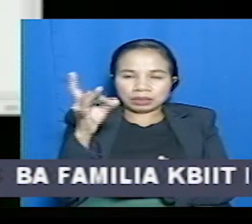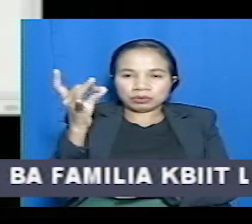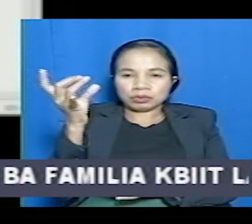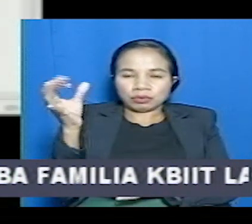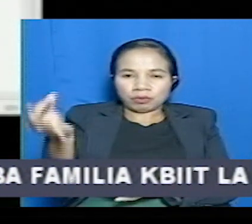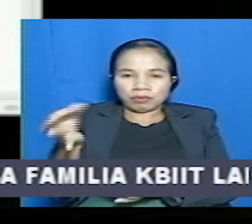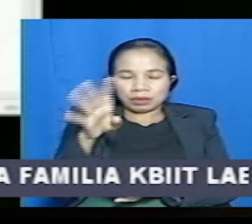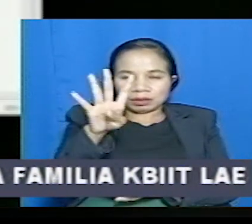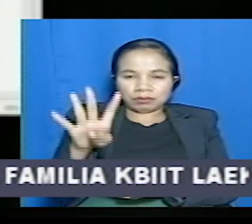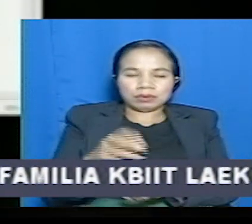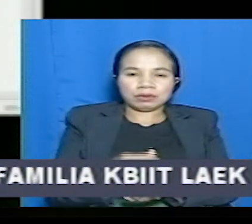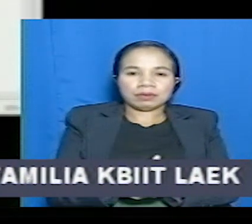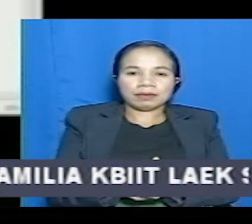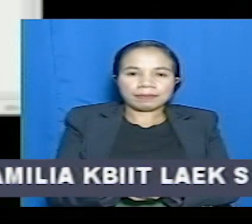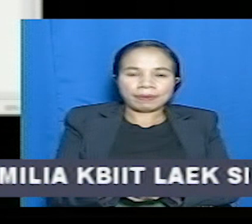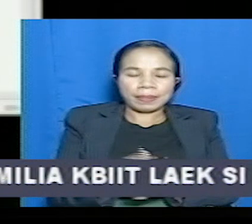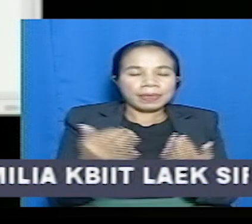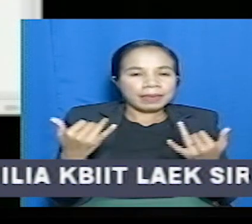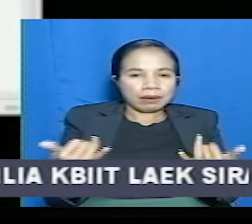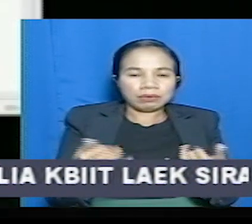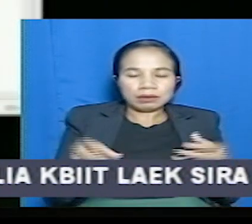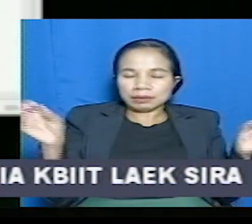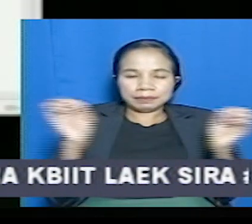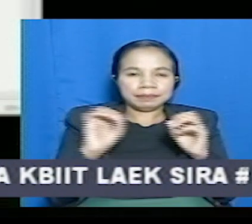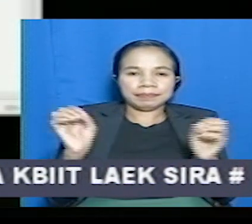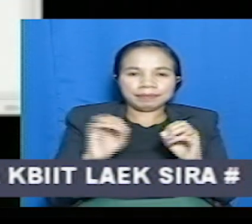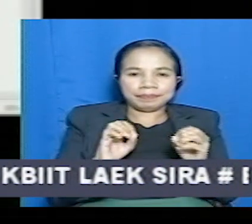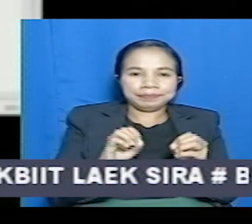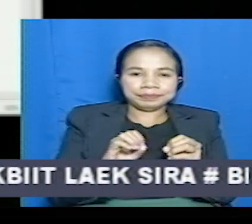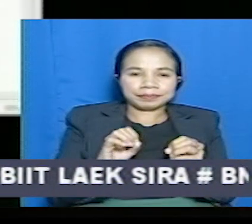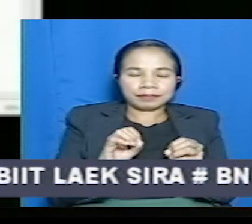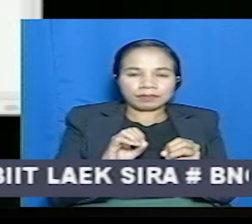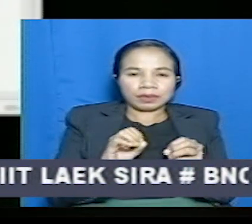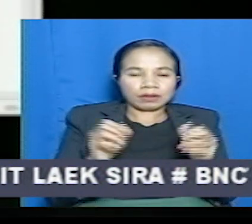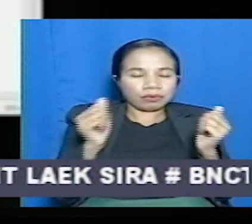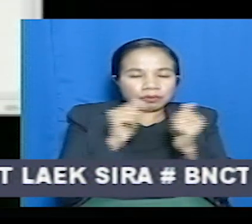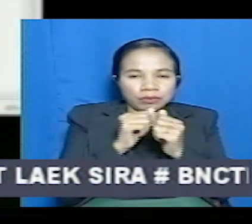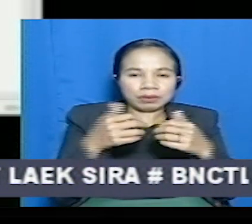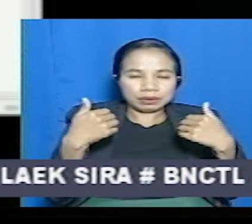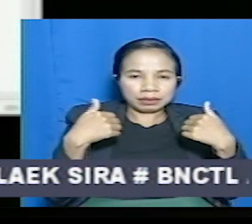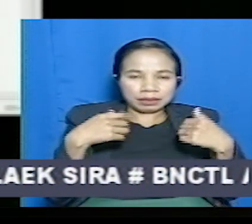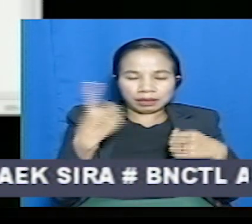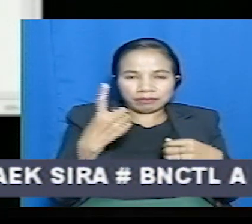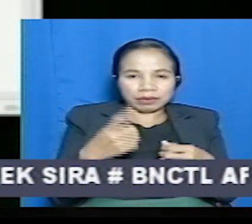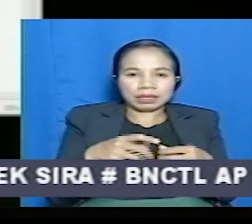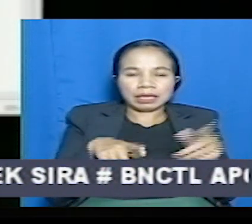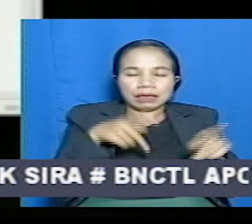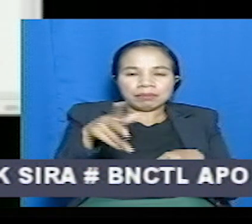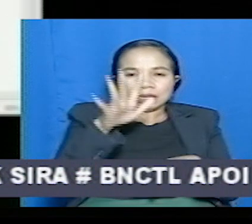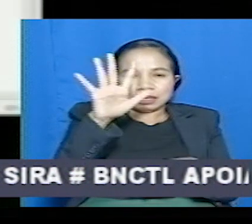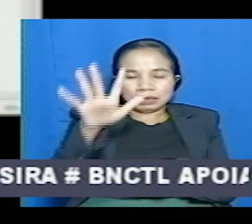1894. Ohin e a coluna e a óbito nenhum, la Iha, total óbitos nebe Iha, sei na Fatin, ema na